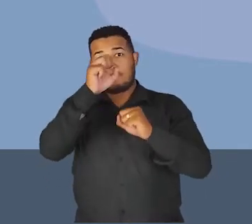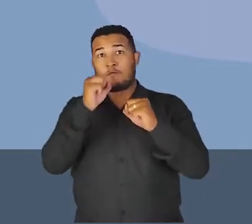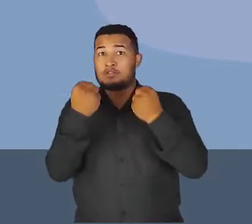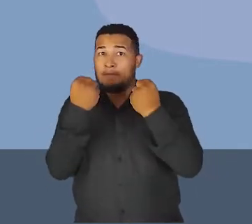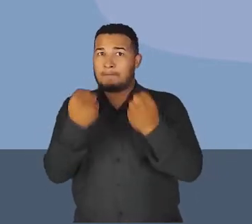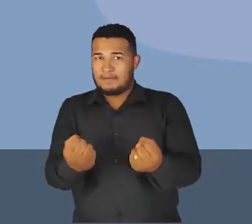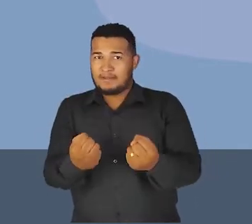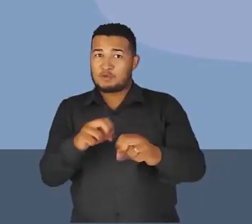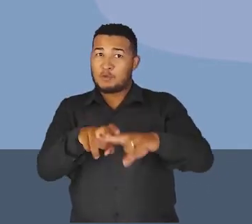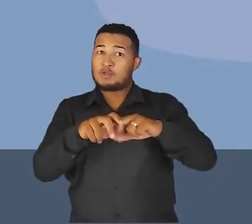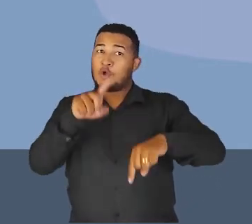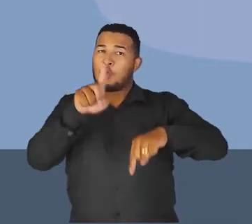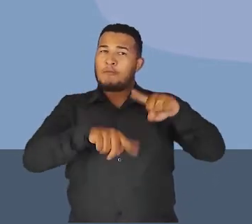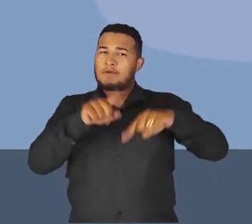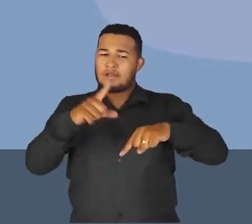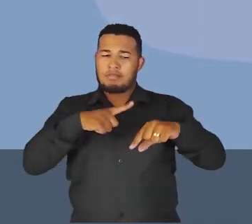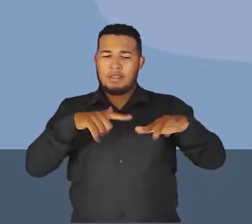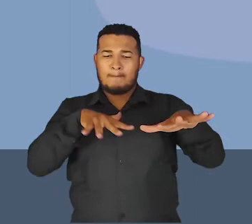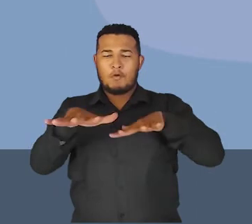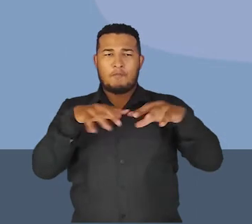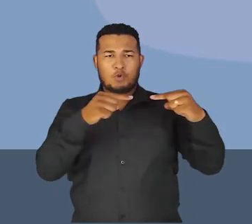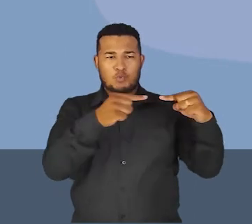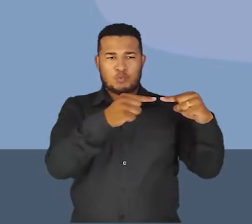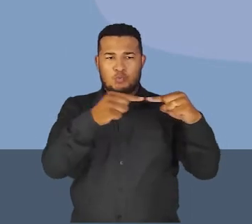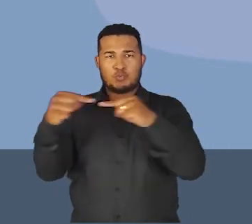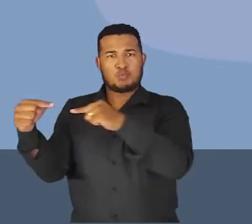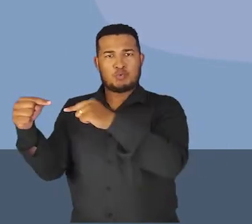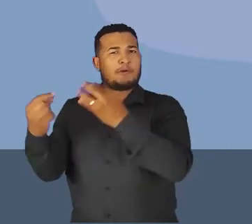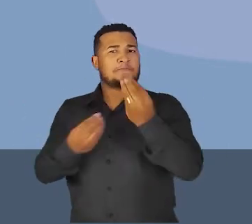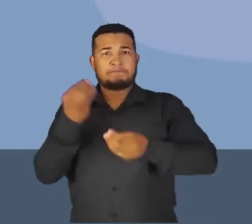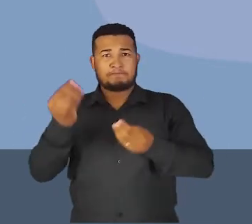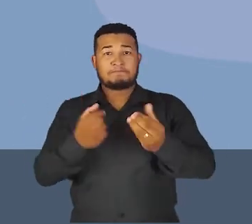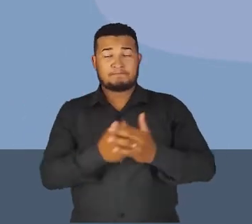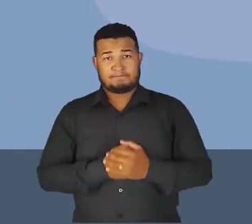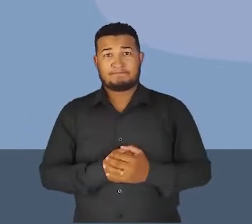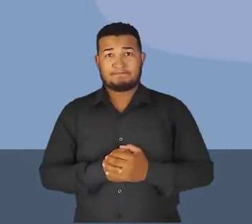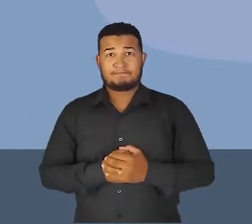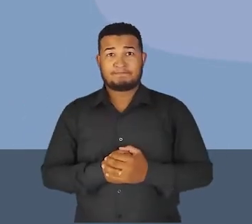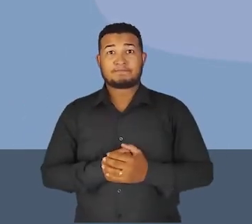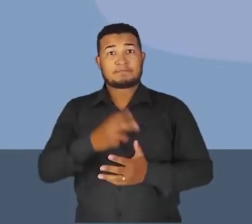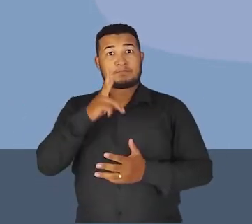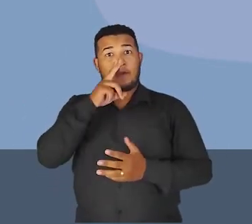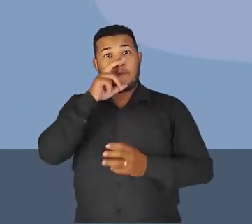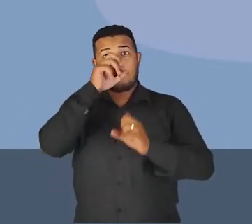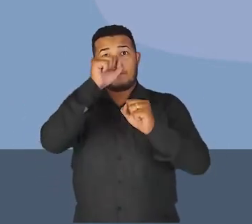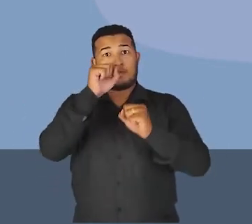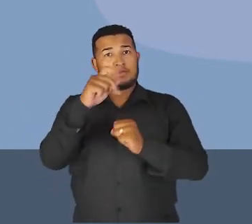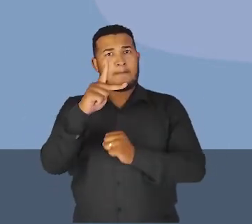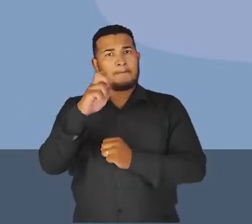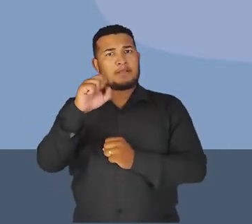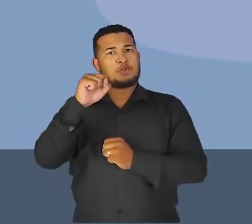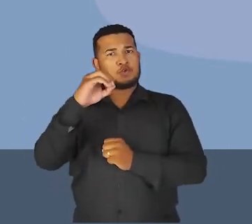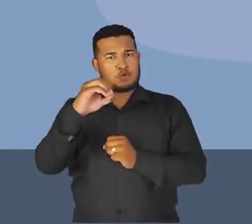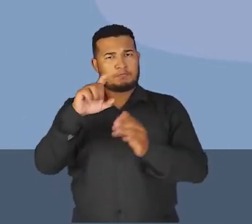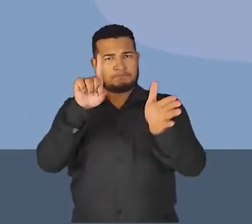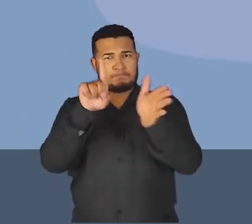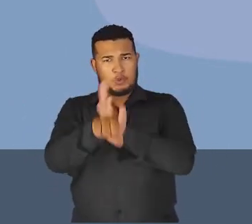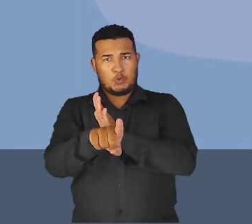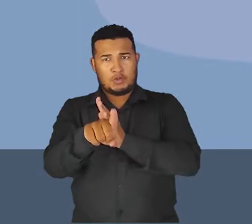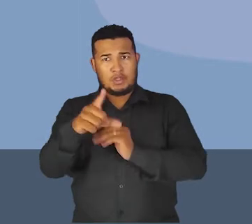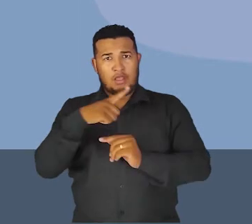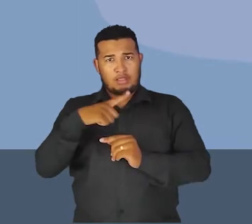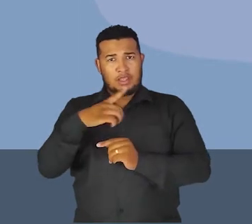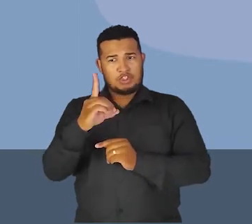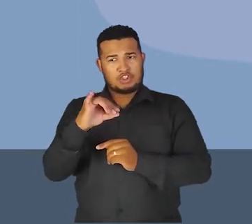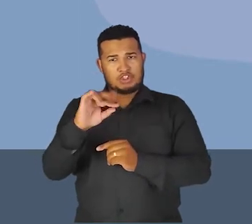este objeto está se locomovendo na horizontal. A força-peso, eu pergunto para você, tem uma